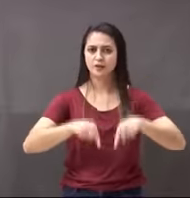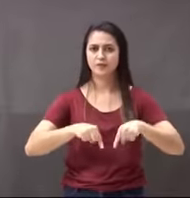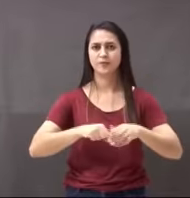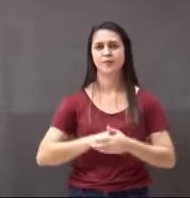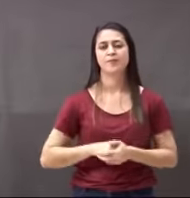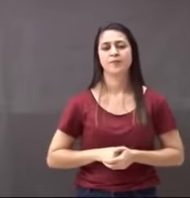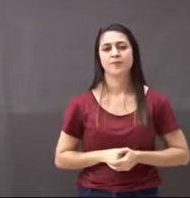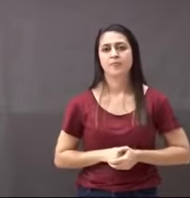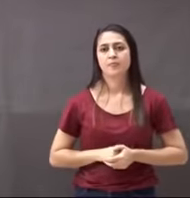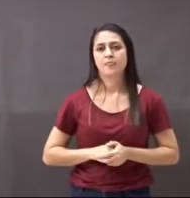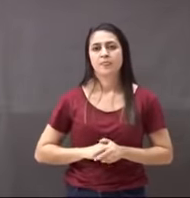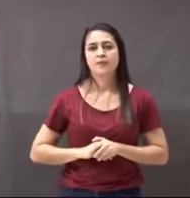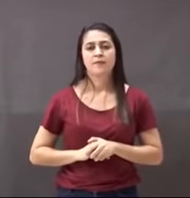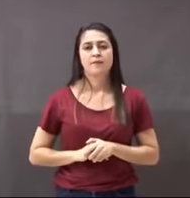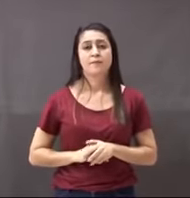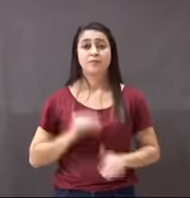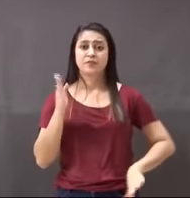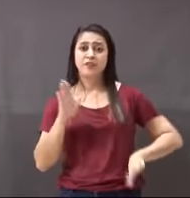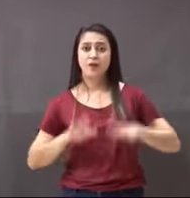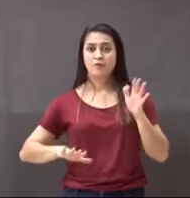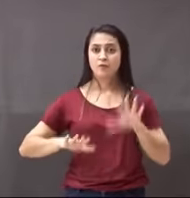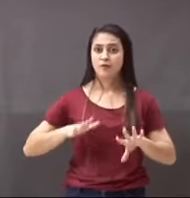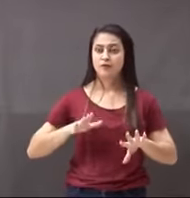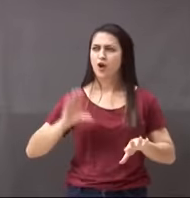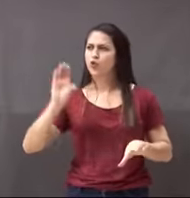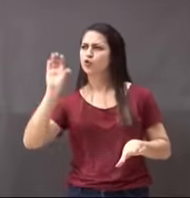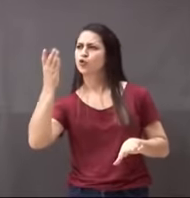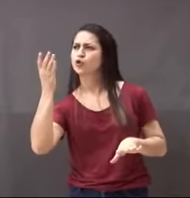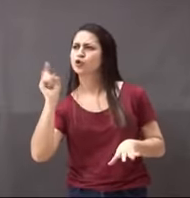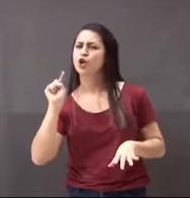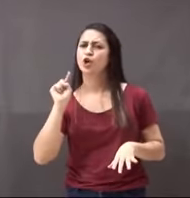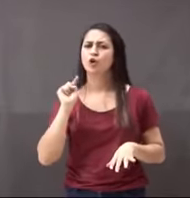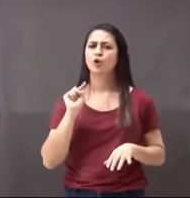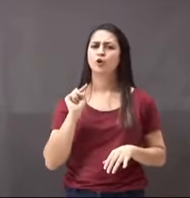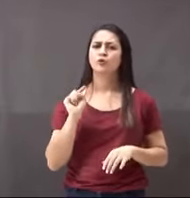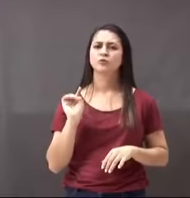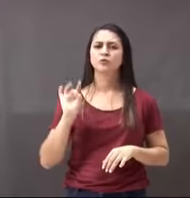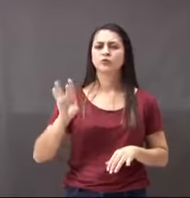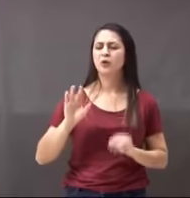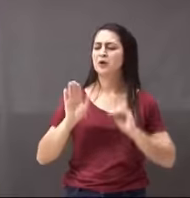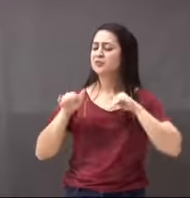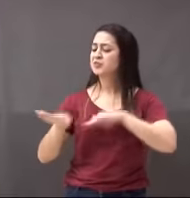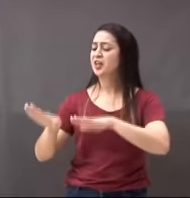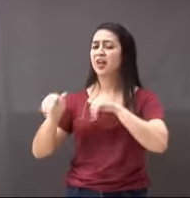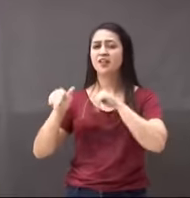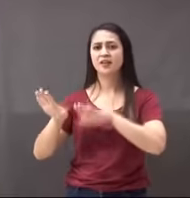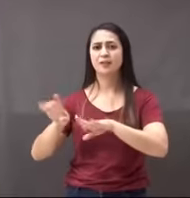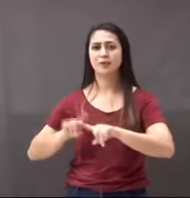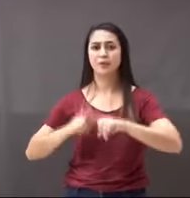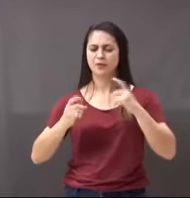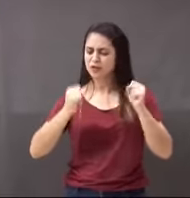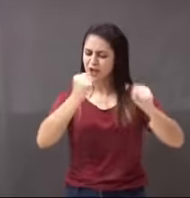Tem coisa que Deus só ia te dar em setembro. Se você não parar de remar, Deus vai antecipar.